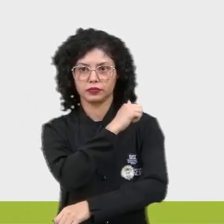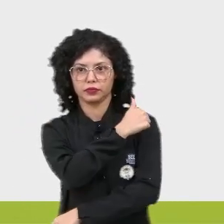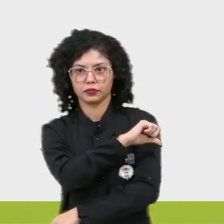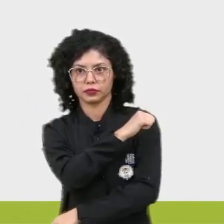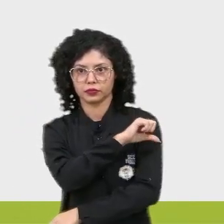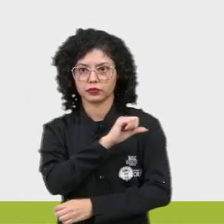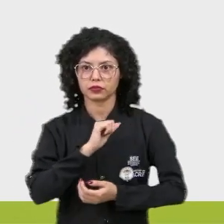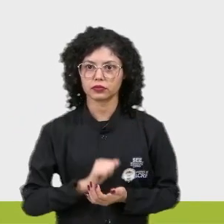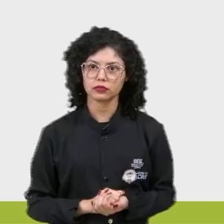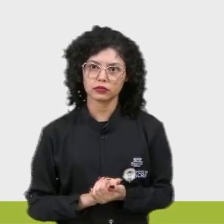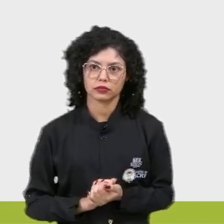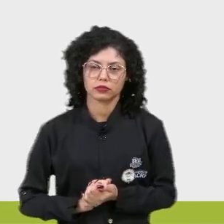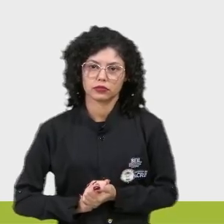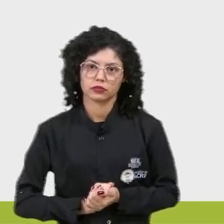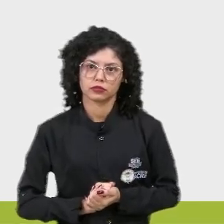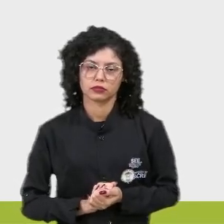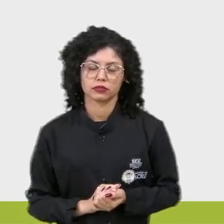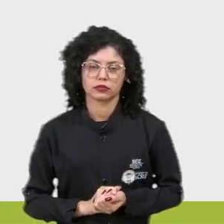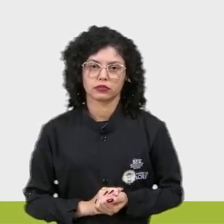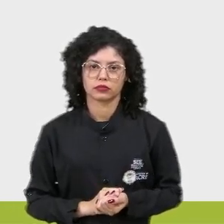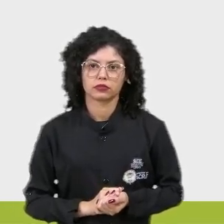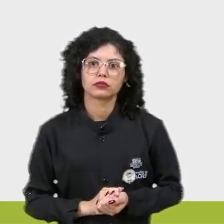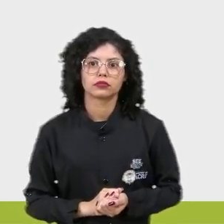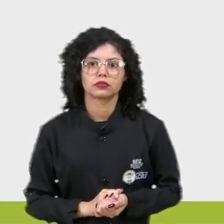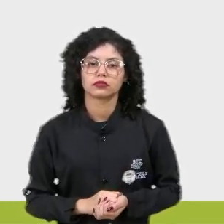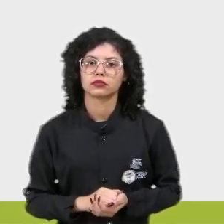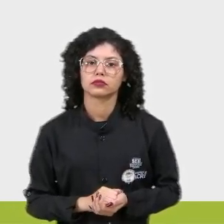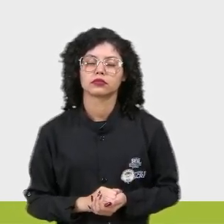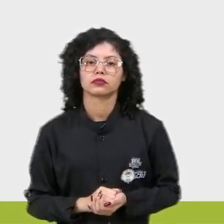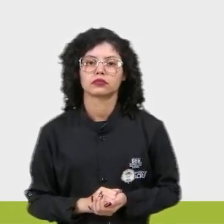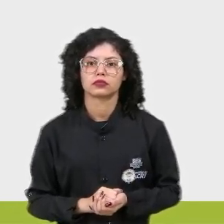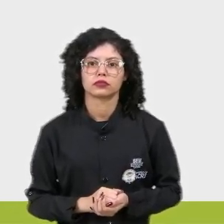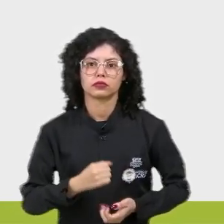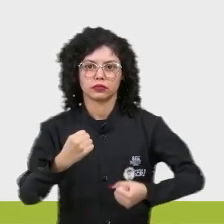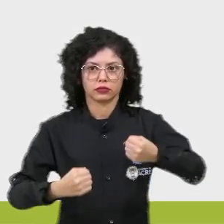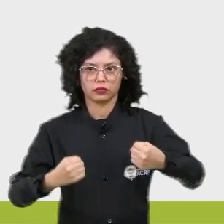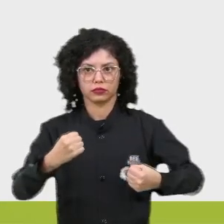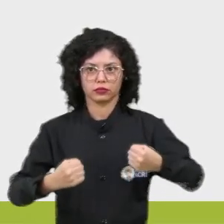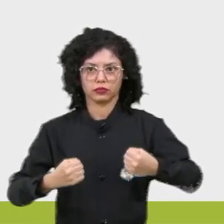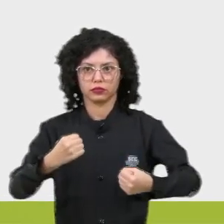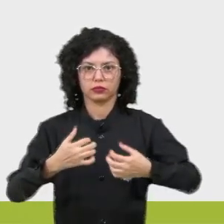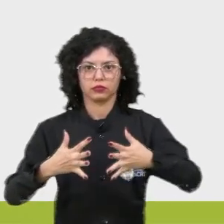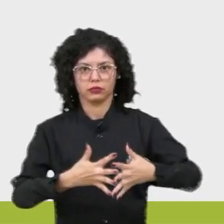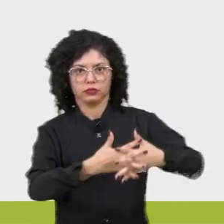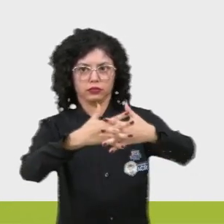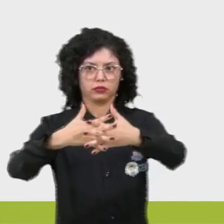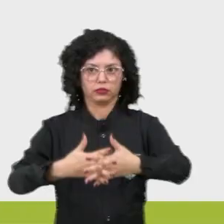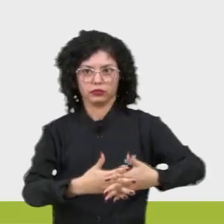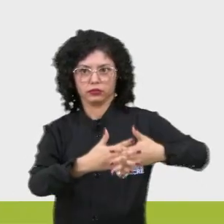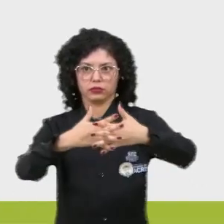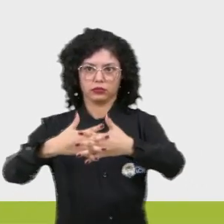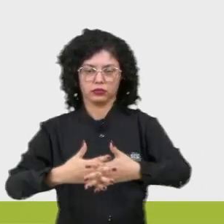Janeiro, ele vai pelo modal ferroviário ou rodoviário, chega em outro